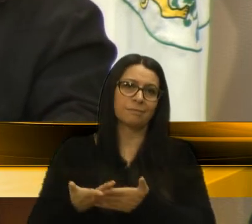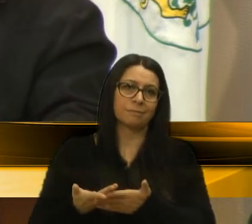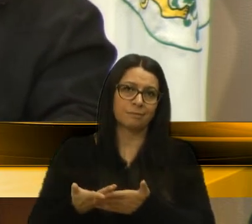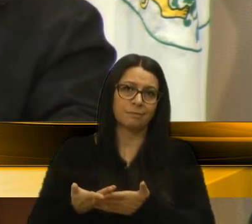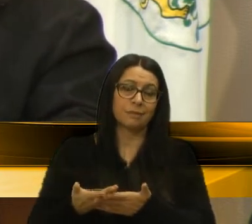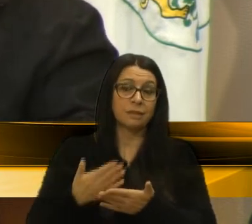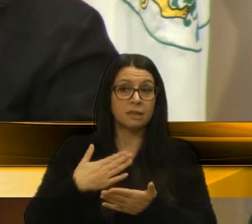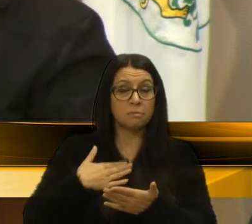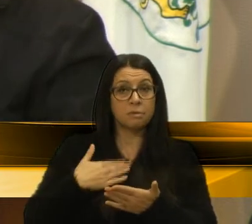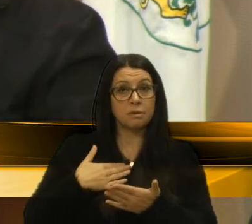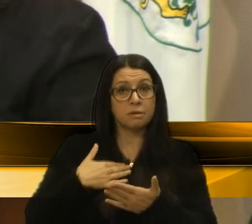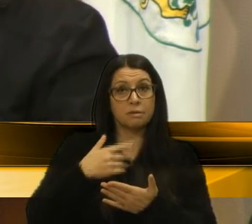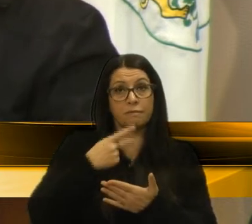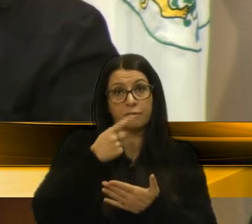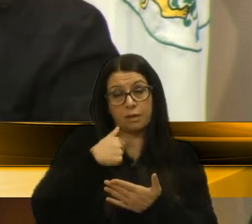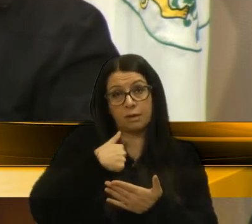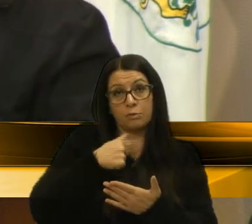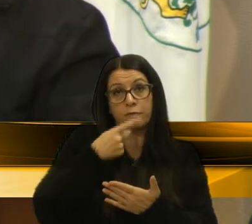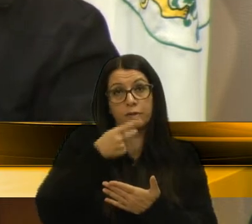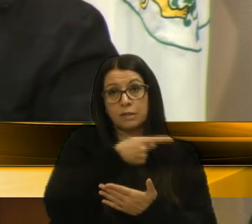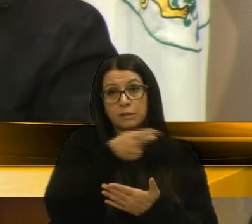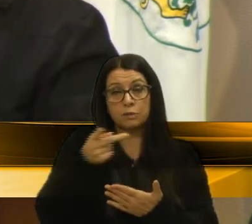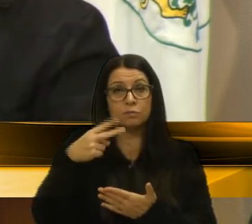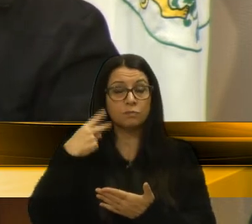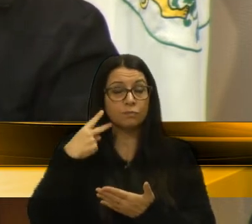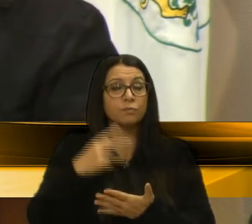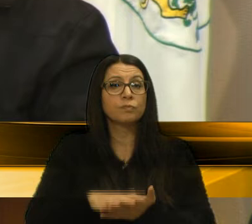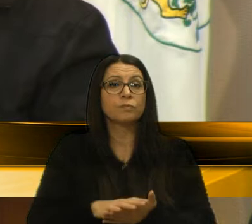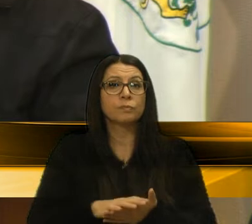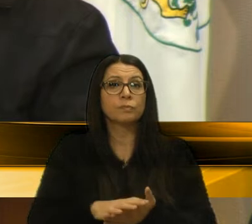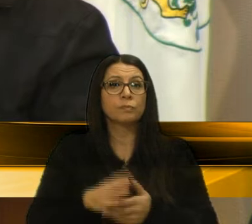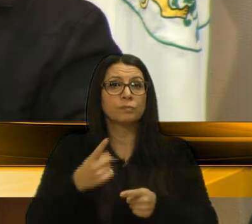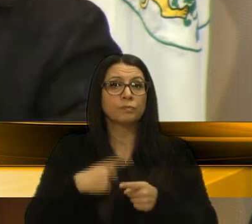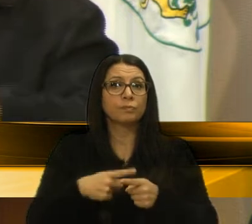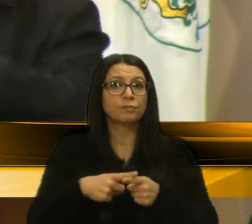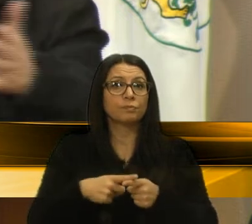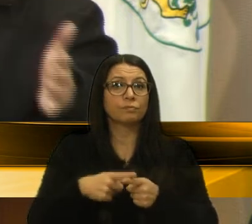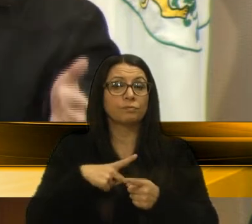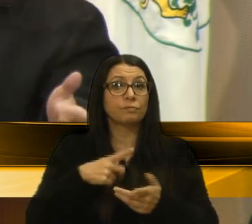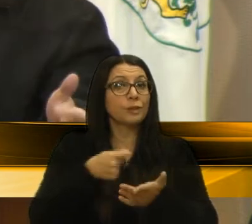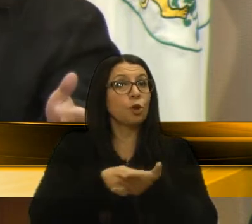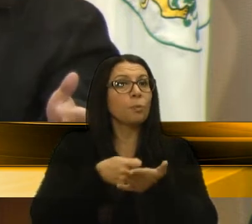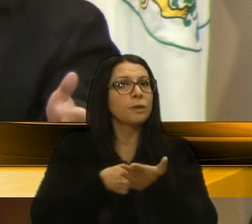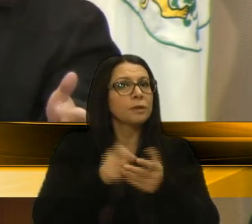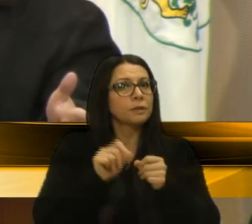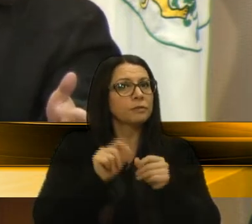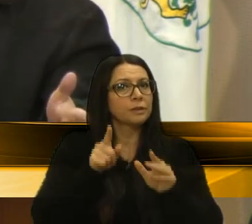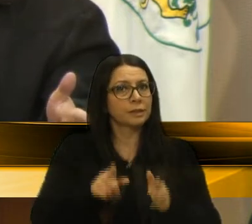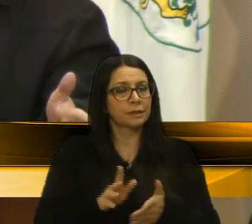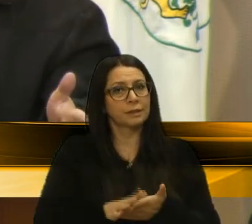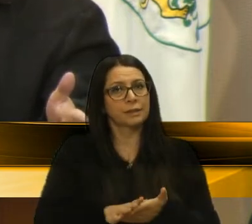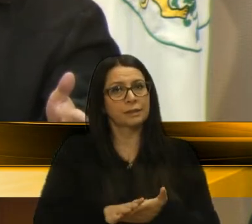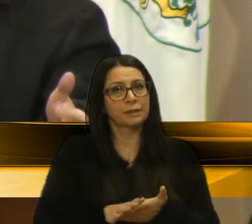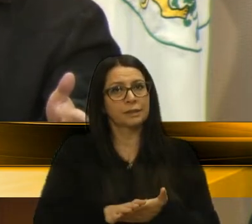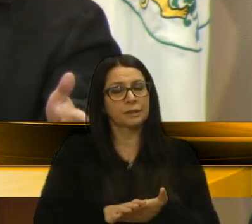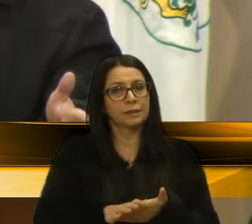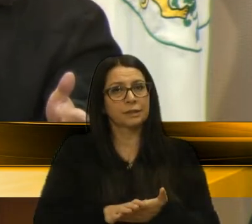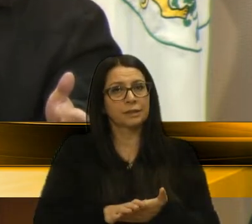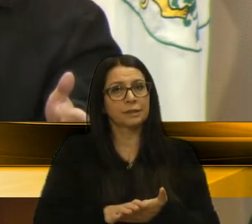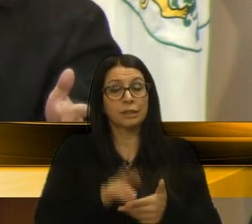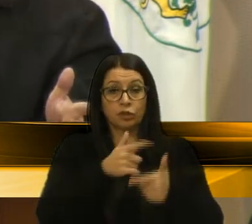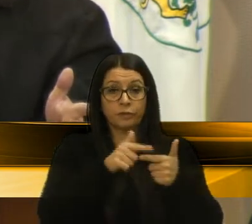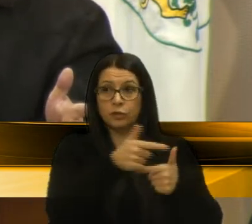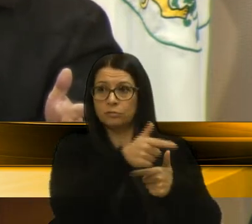Então, da minha parte, quero colocar isso aos colegas vereadores, porque tenho a obrigação de fazer dividir com